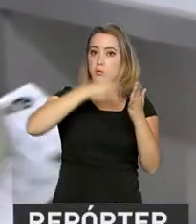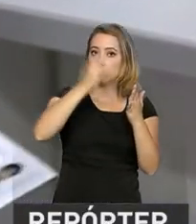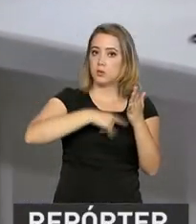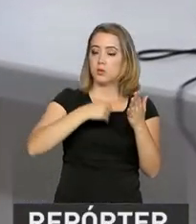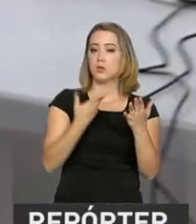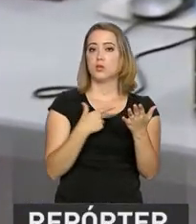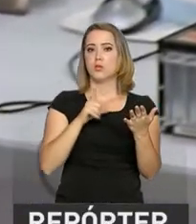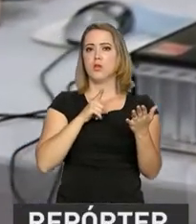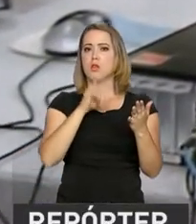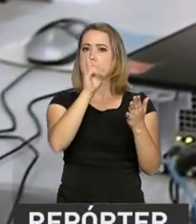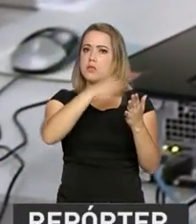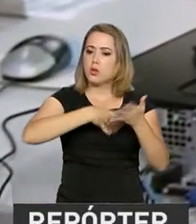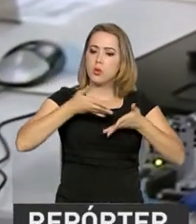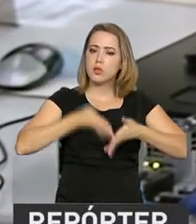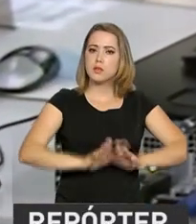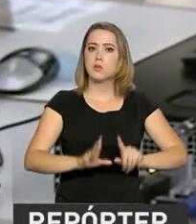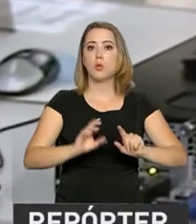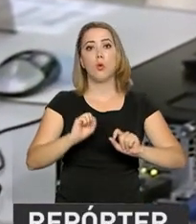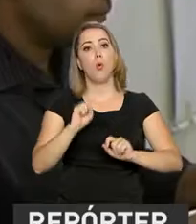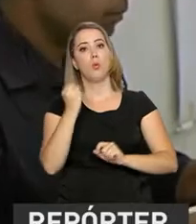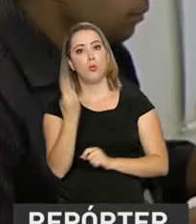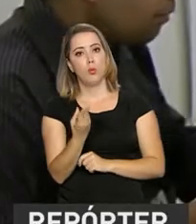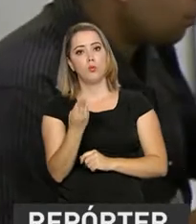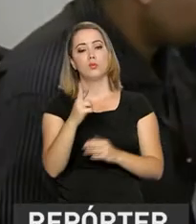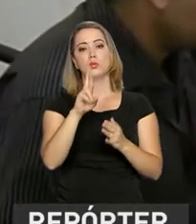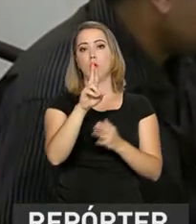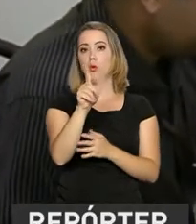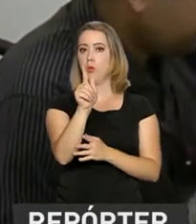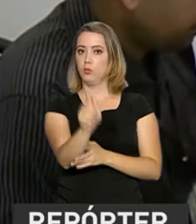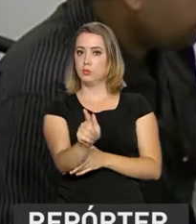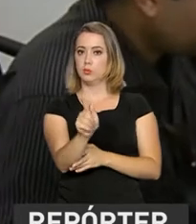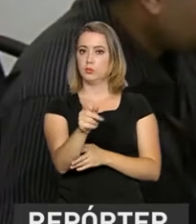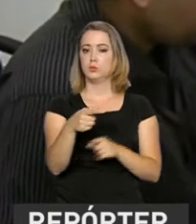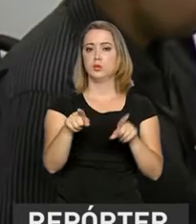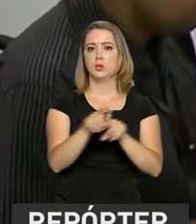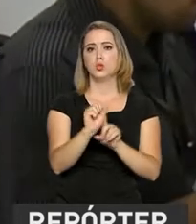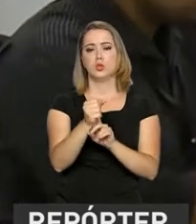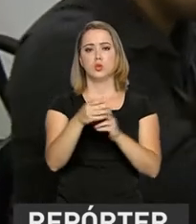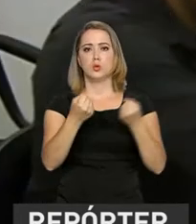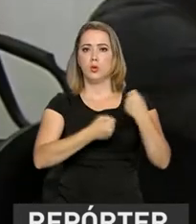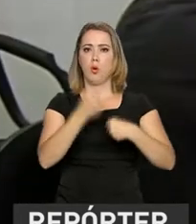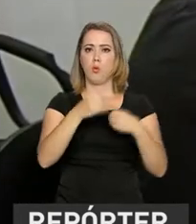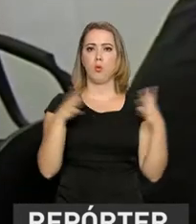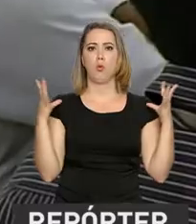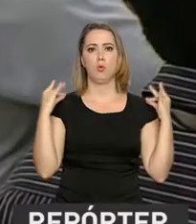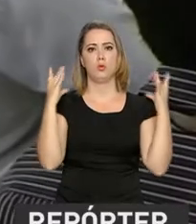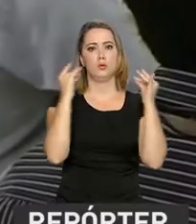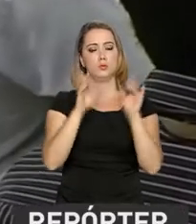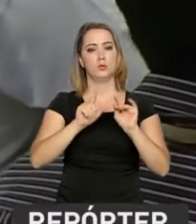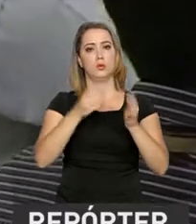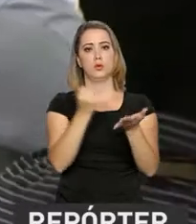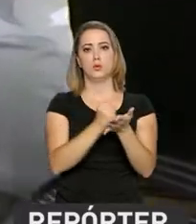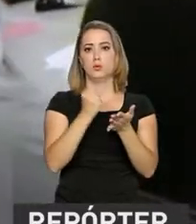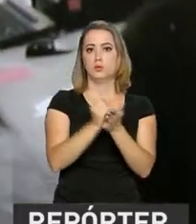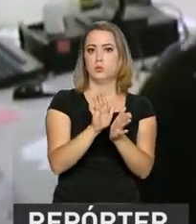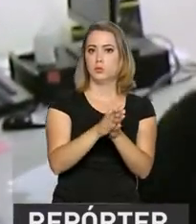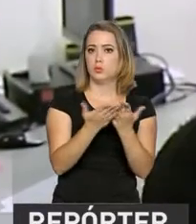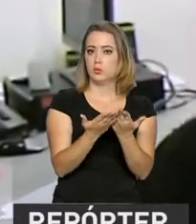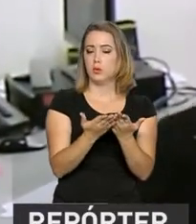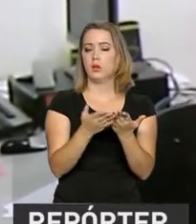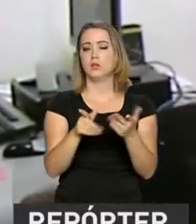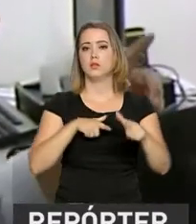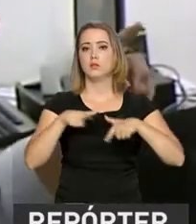necessários são a certidão de nascimento ou carteiras de identidade de motorista ou de trabalho comprovante